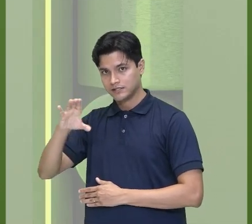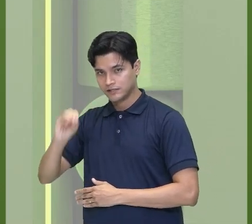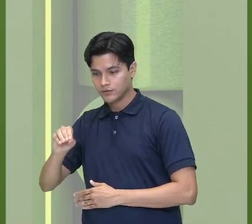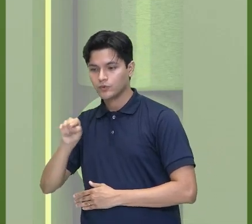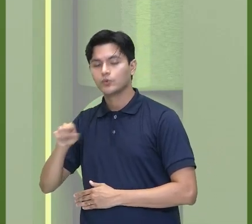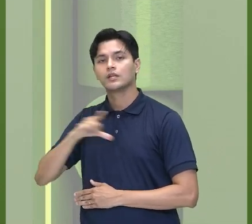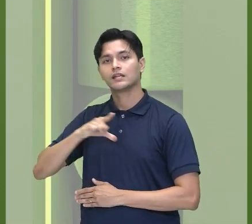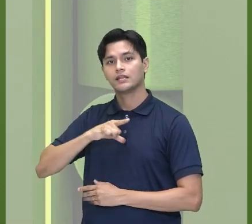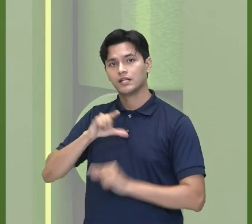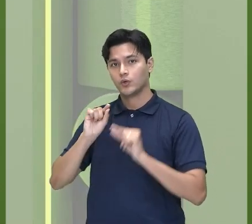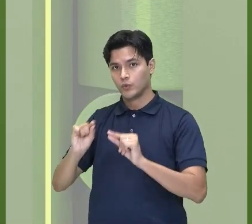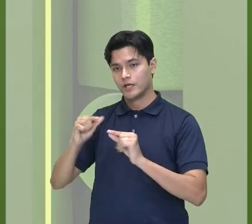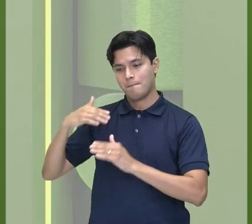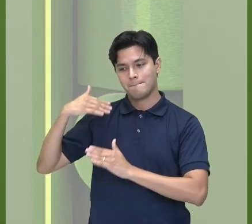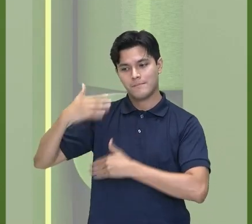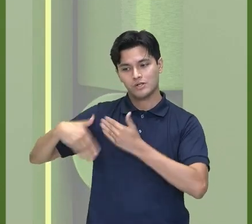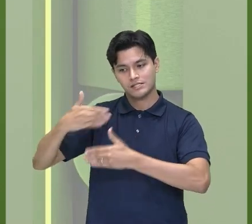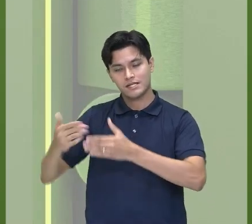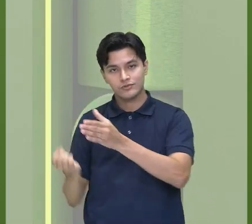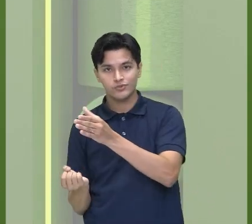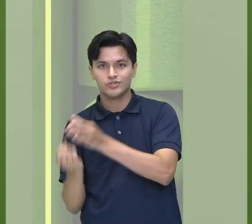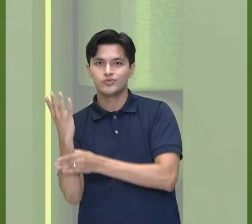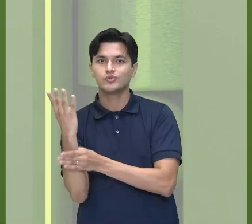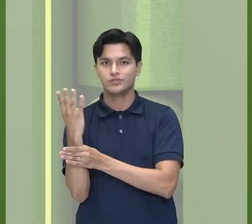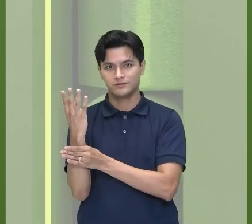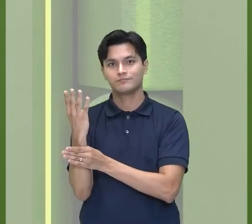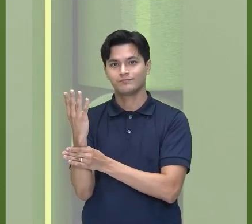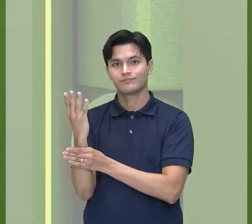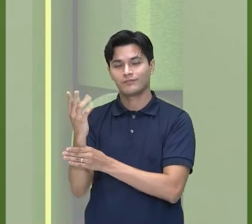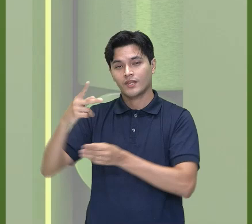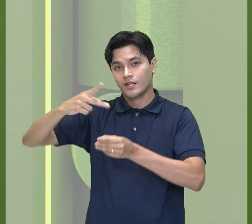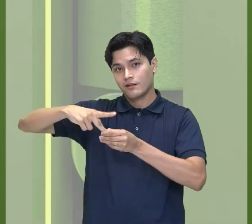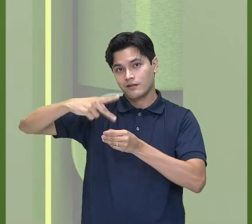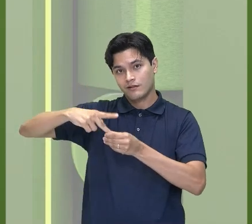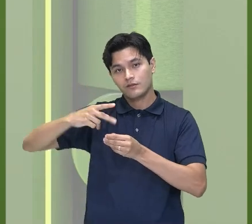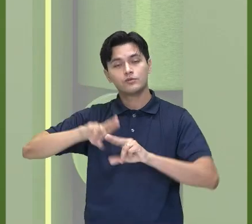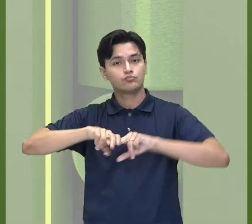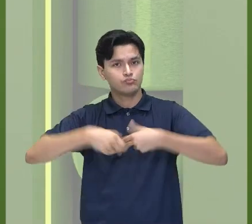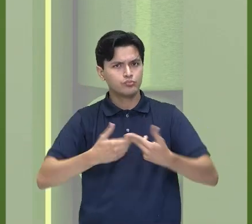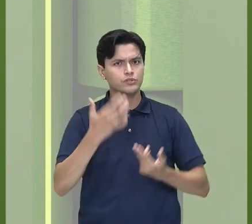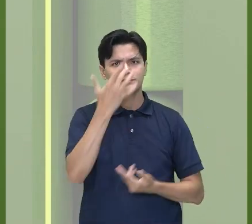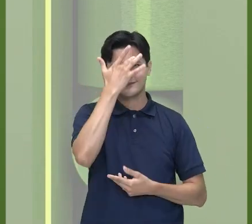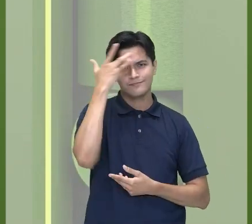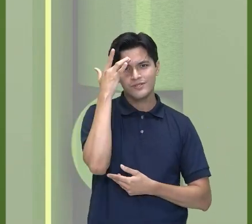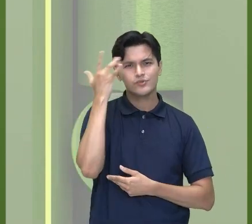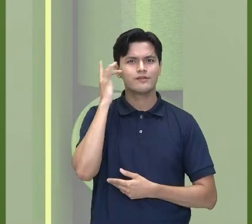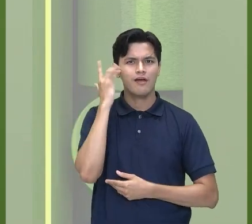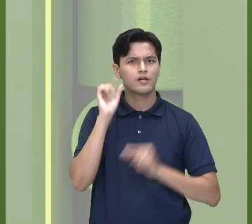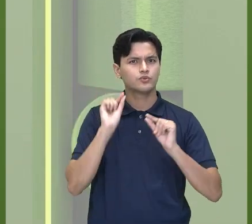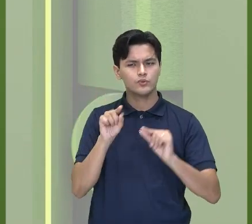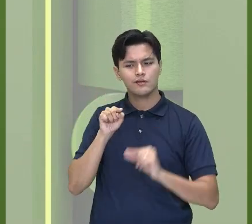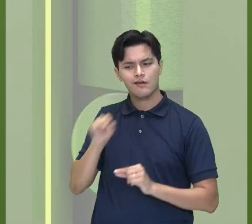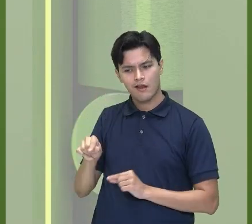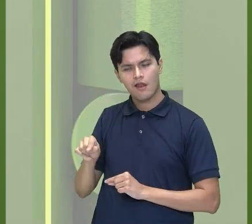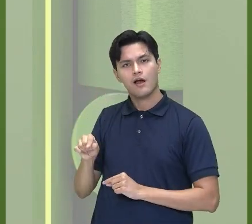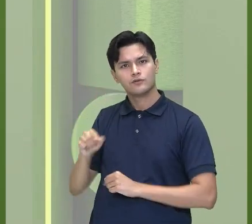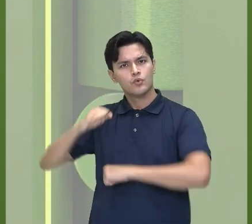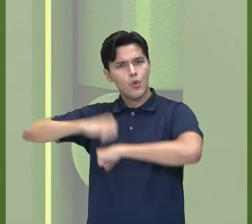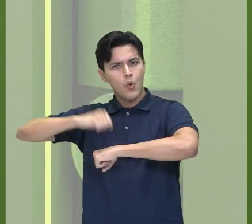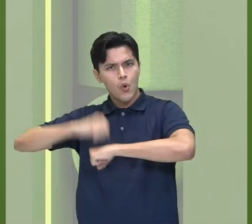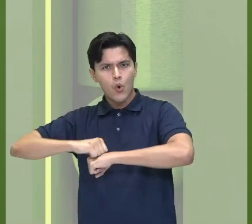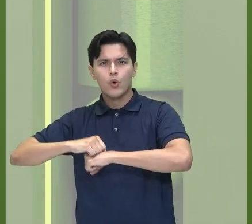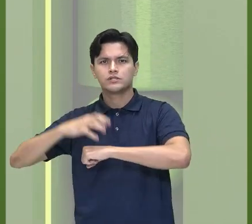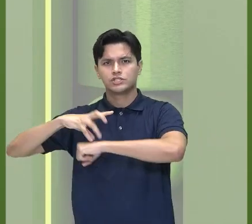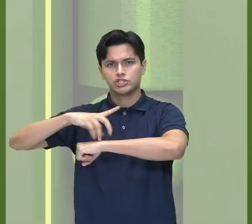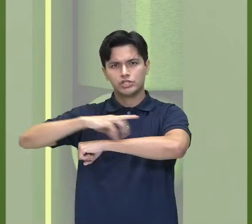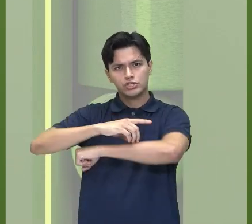formação ali desse petróleo e, por isso, as pessoas associam o período Jurássico aos dinossauros. As hipóteses são